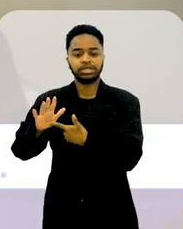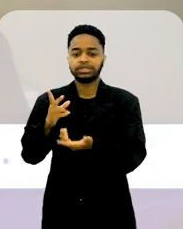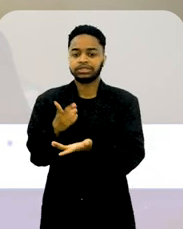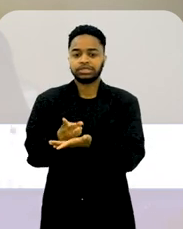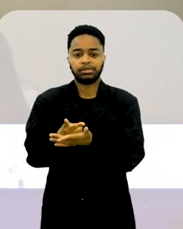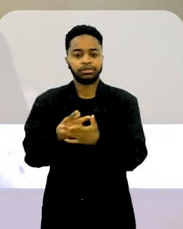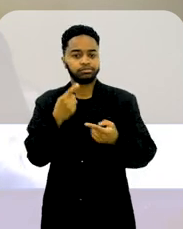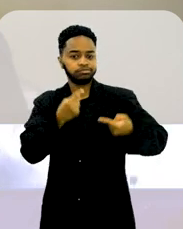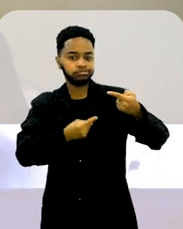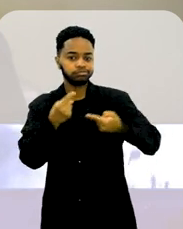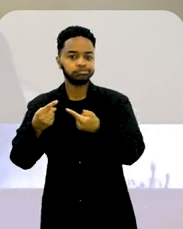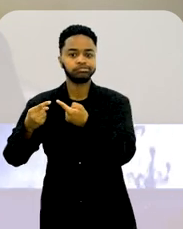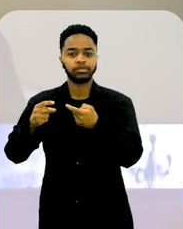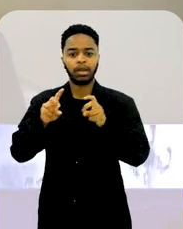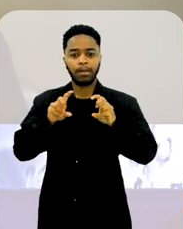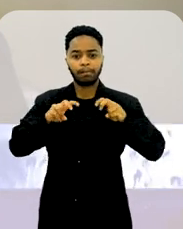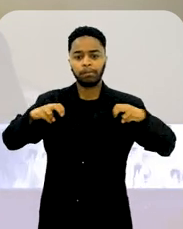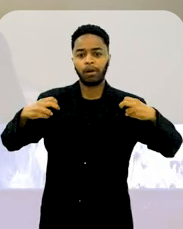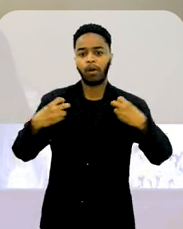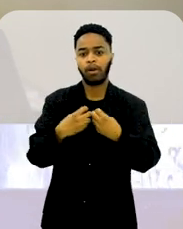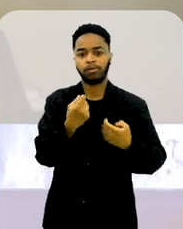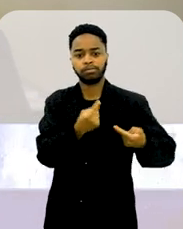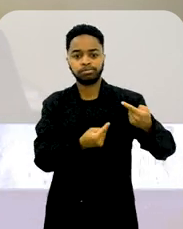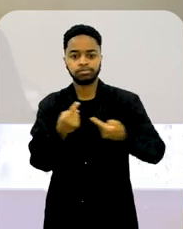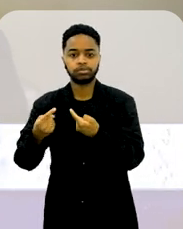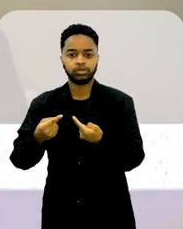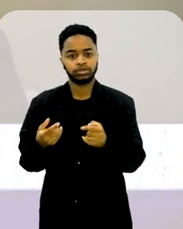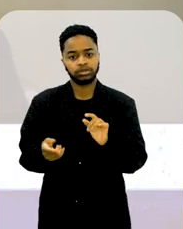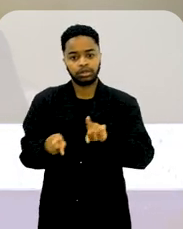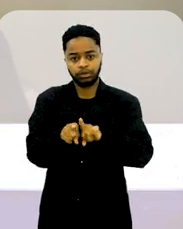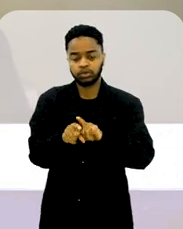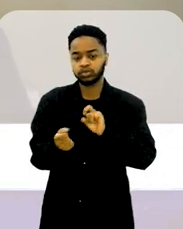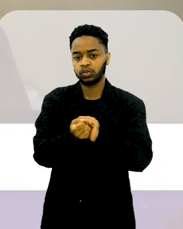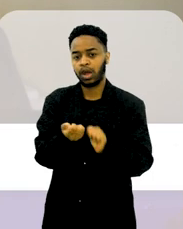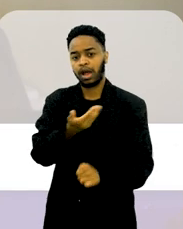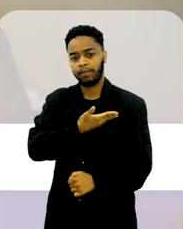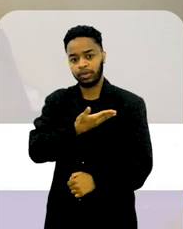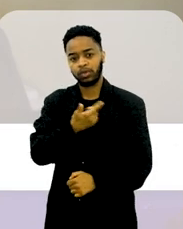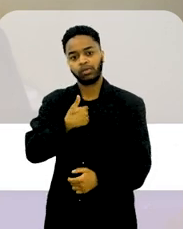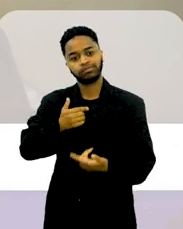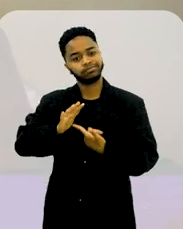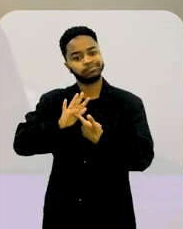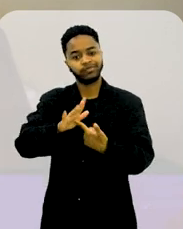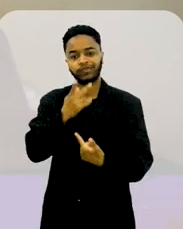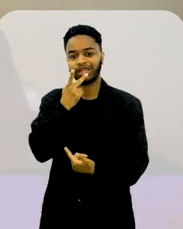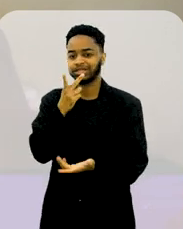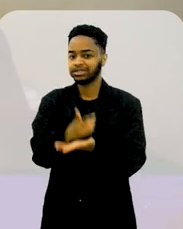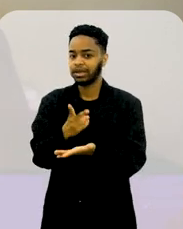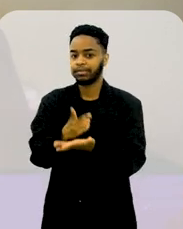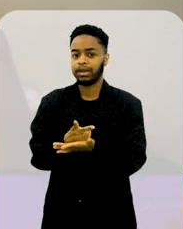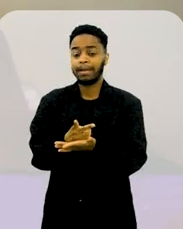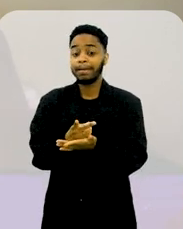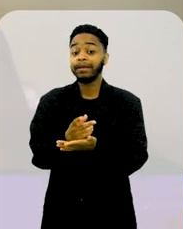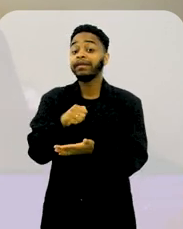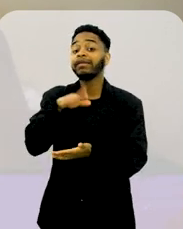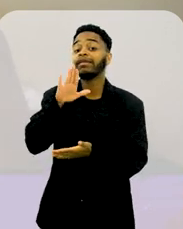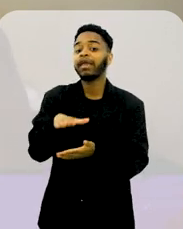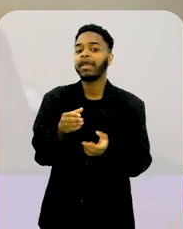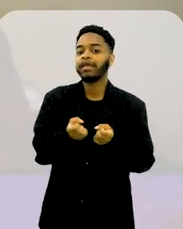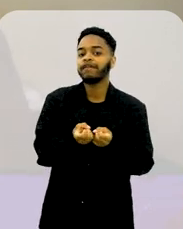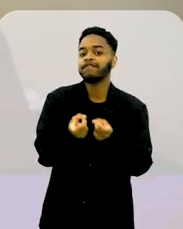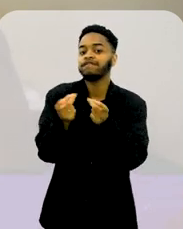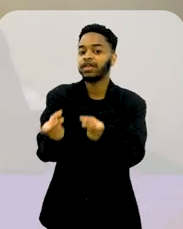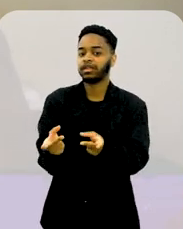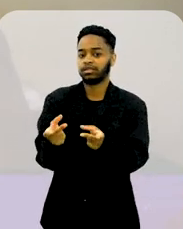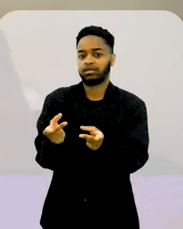esportivas nas rodas de debate eh entre amigos que o Vasco tinha que saber para quem vender